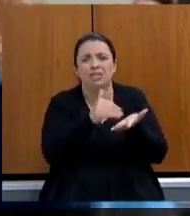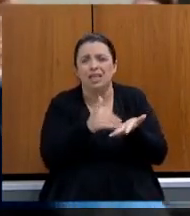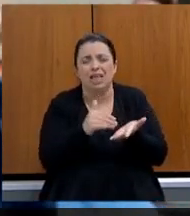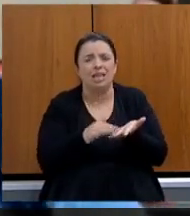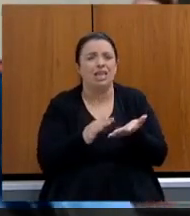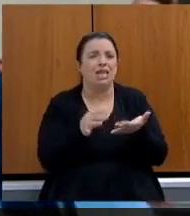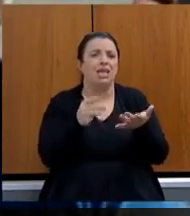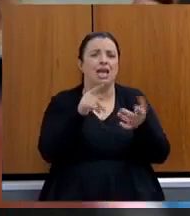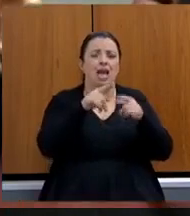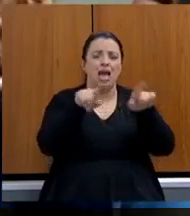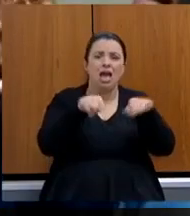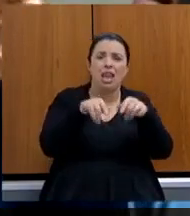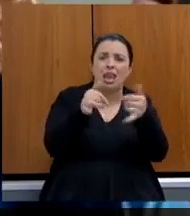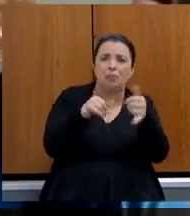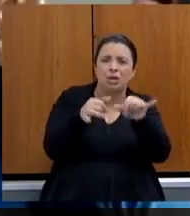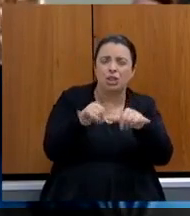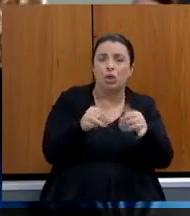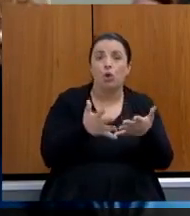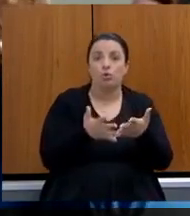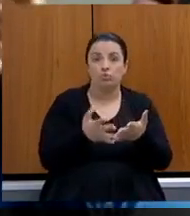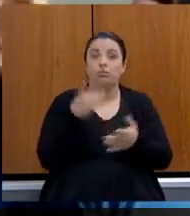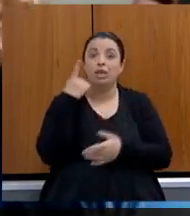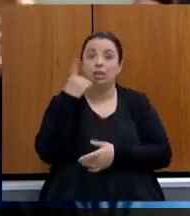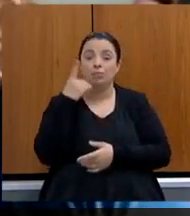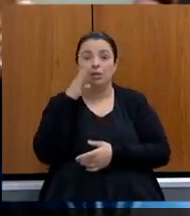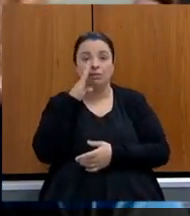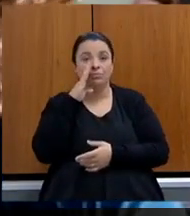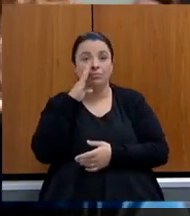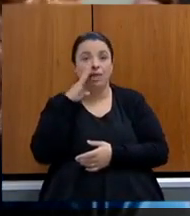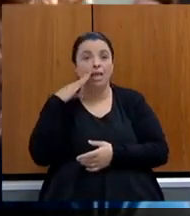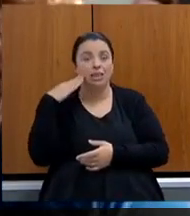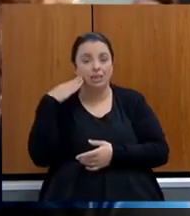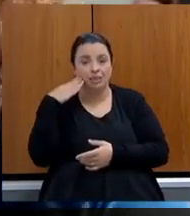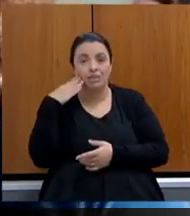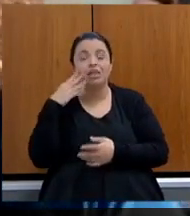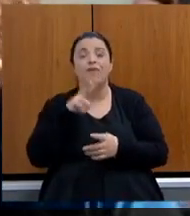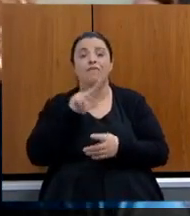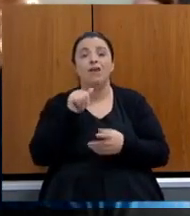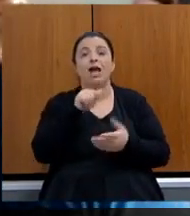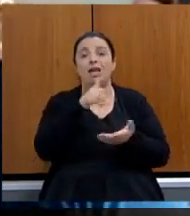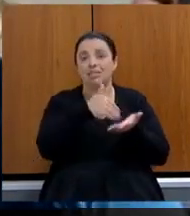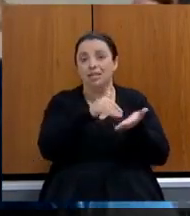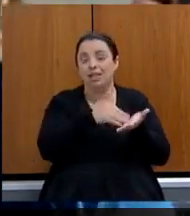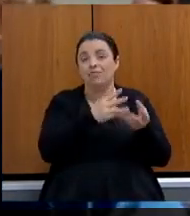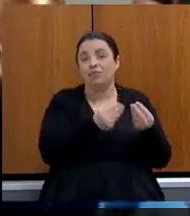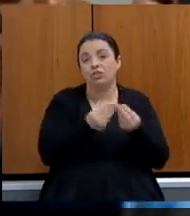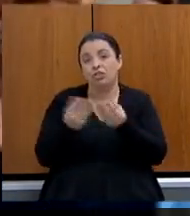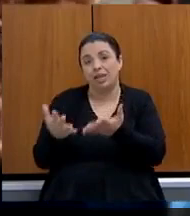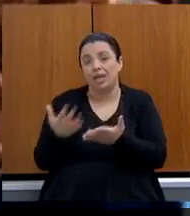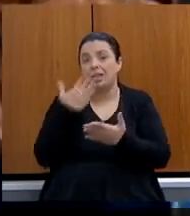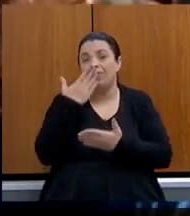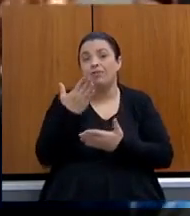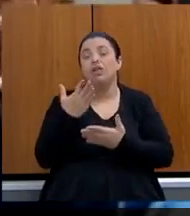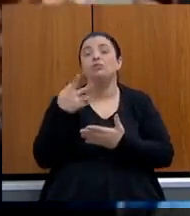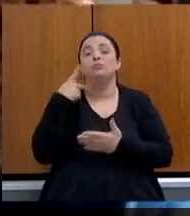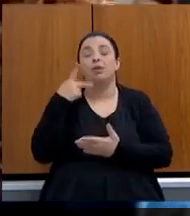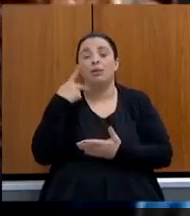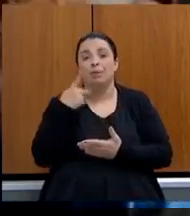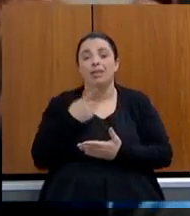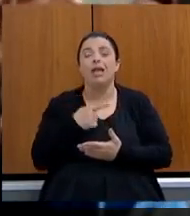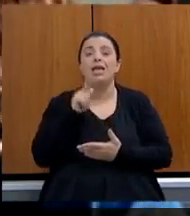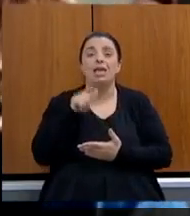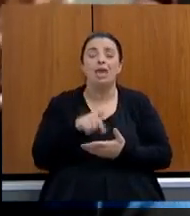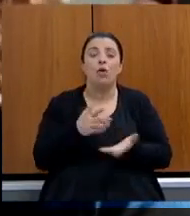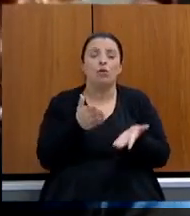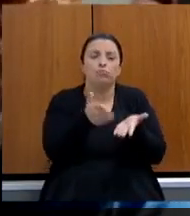laboratório EA deputada Beatriz Cerqueira a secretaria vai te entregar um documento aí da frente parlamentar que foi fruto da cultura dos